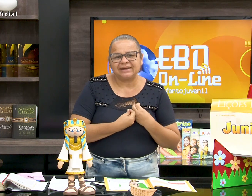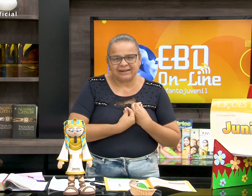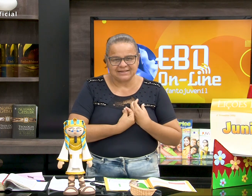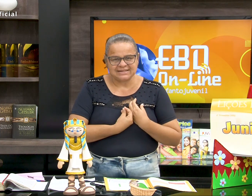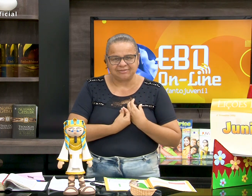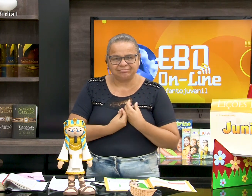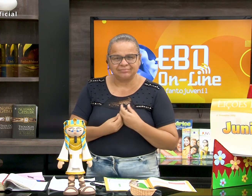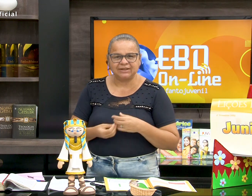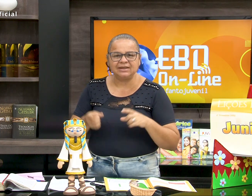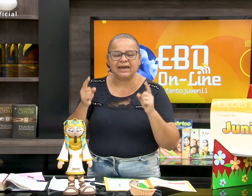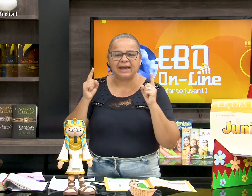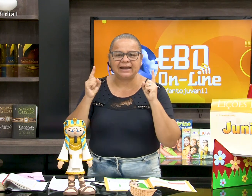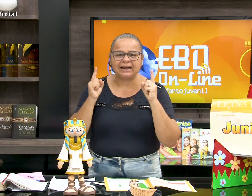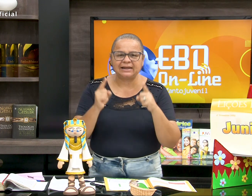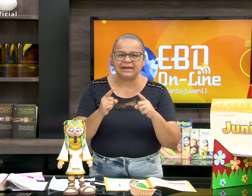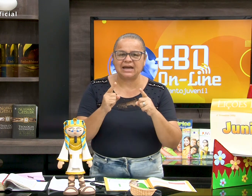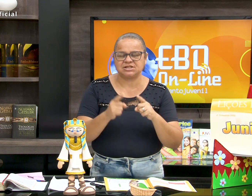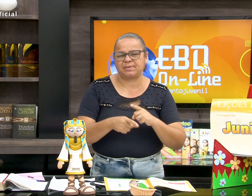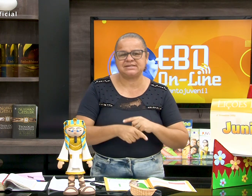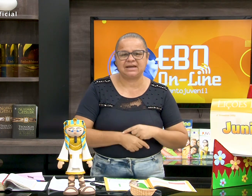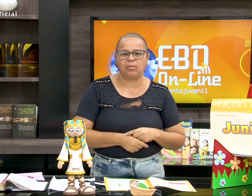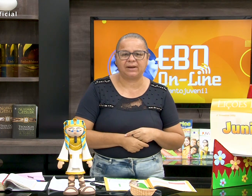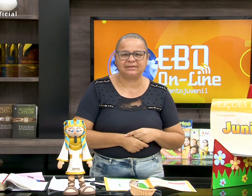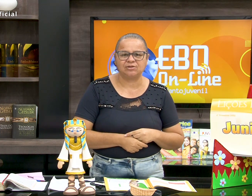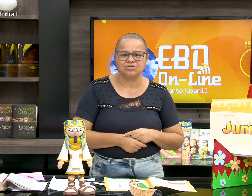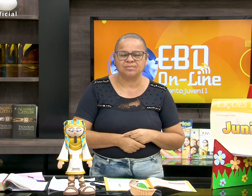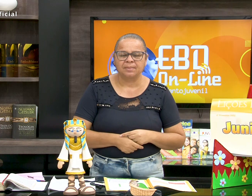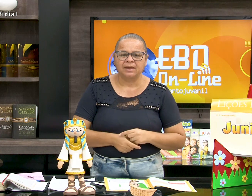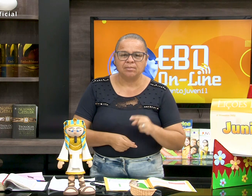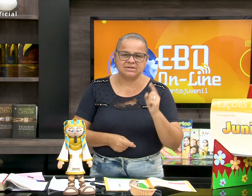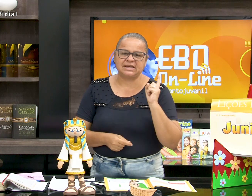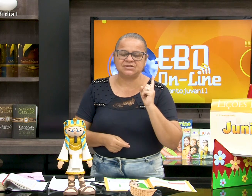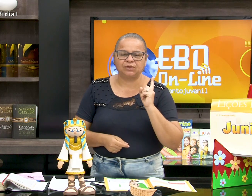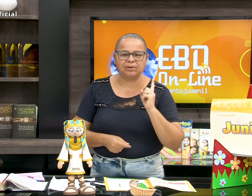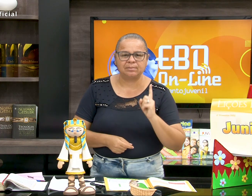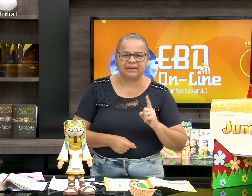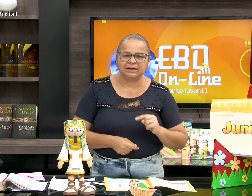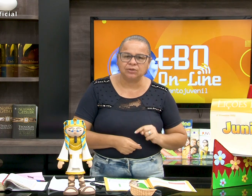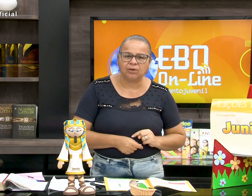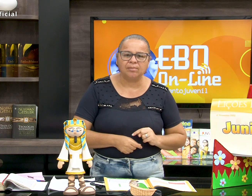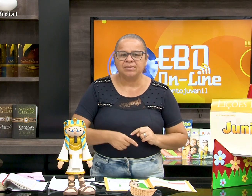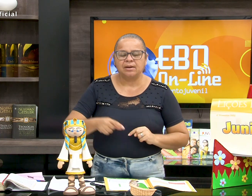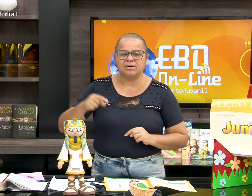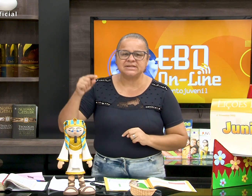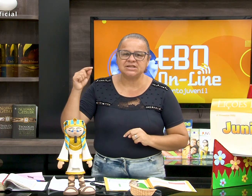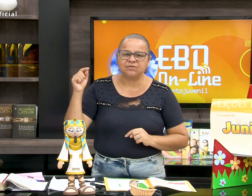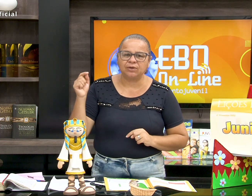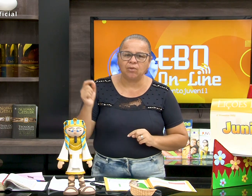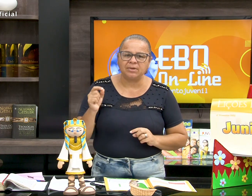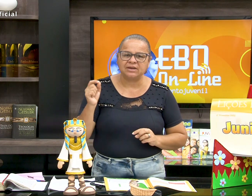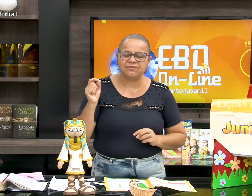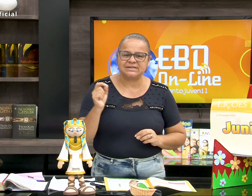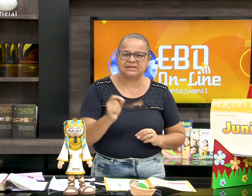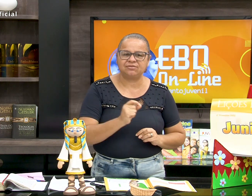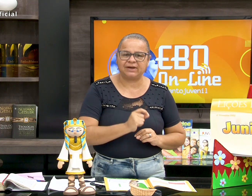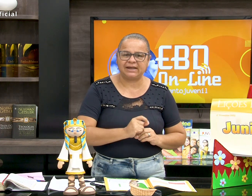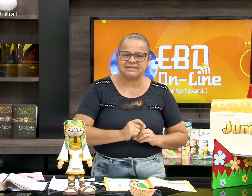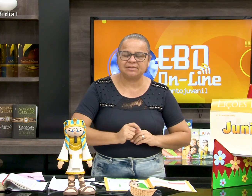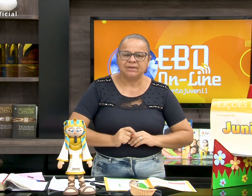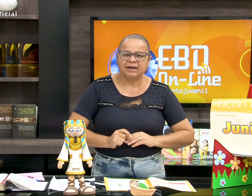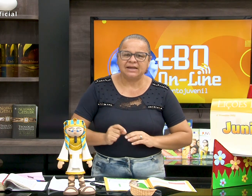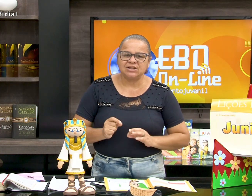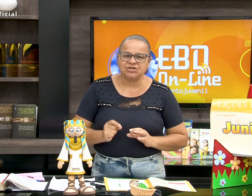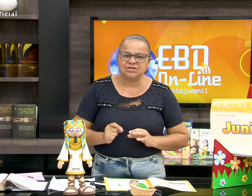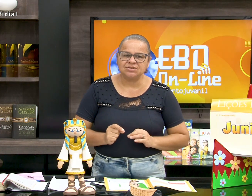coração da criança, que ele ali é especial para Deus. Moisés foi o libertador, Moisés foi um homem que fez a